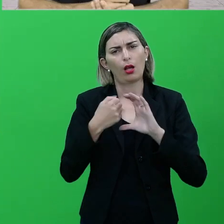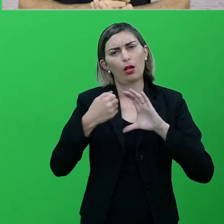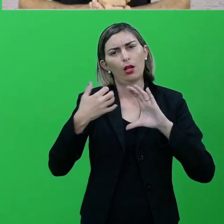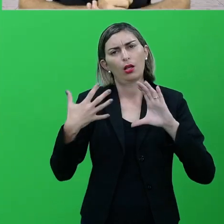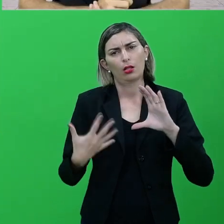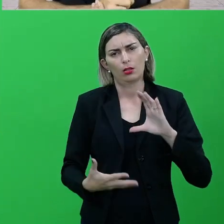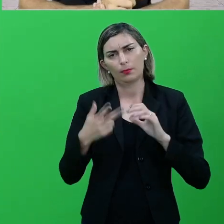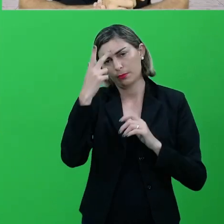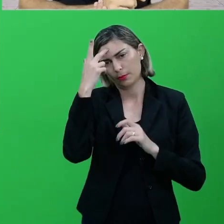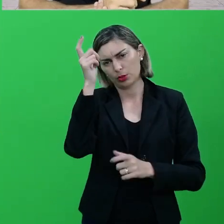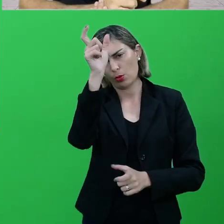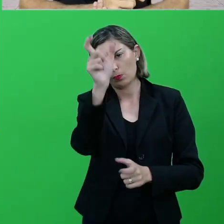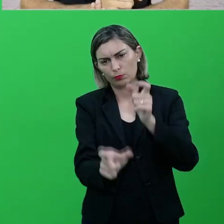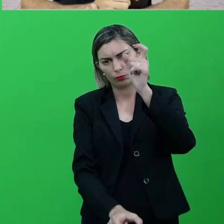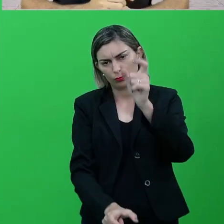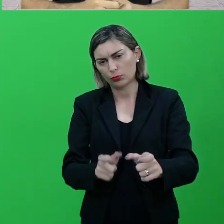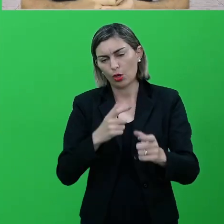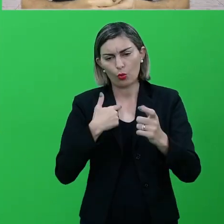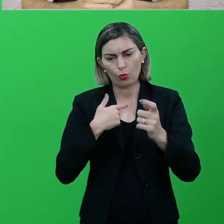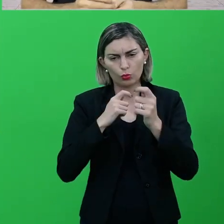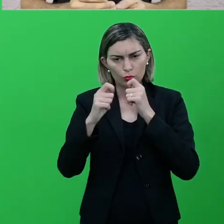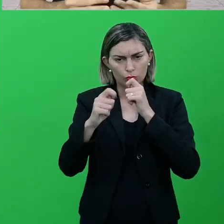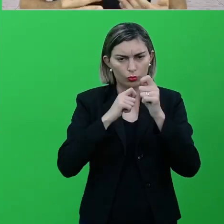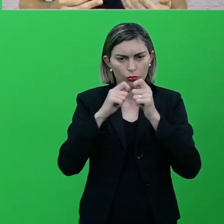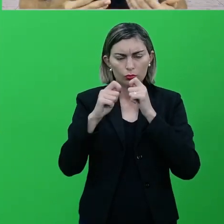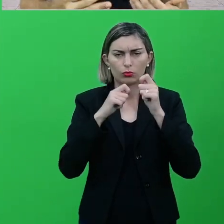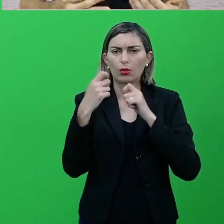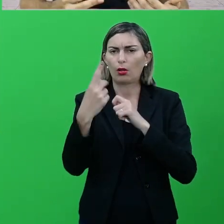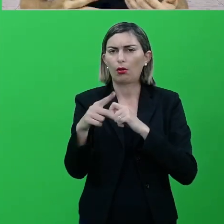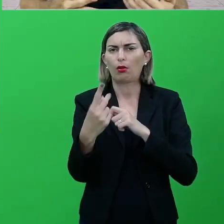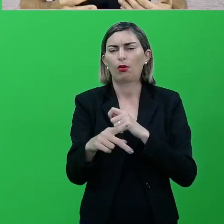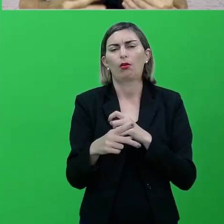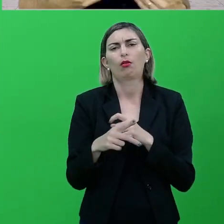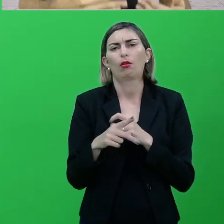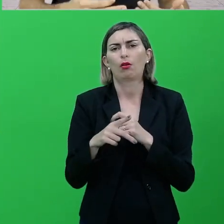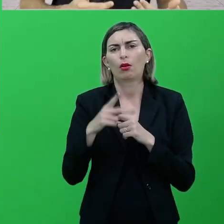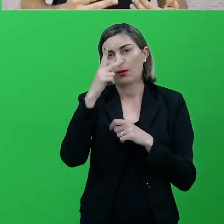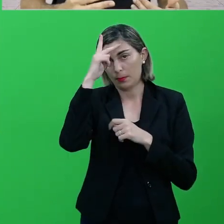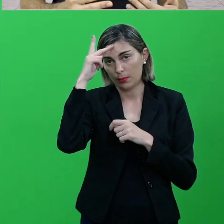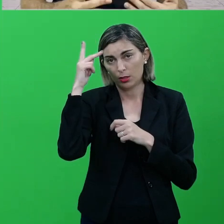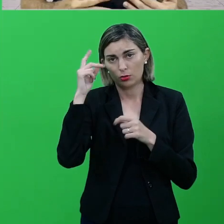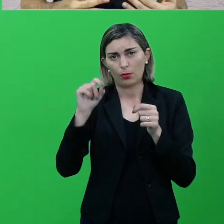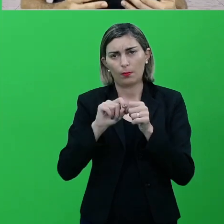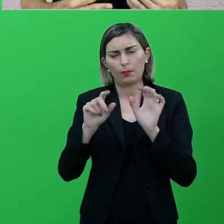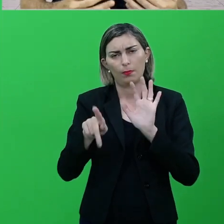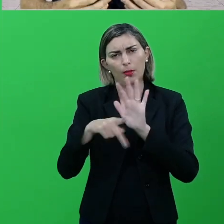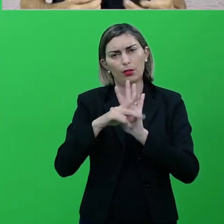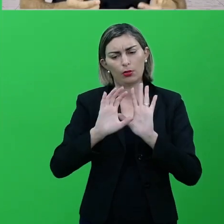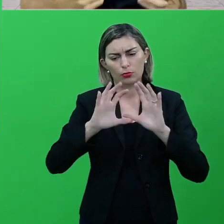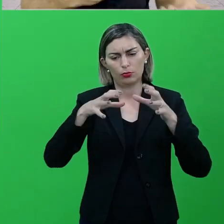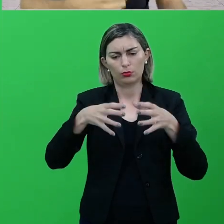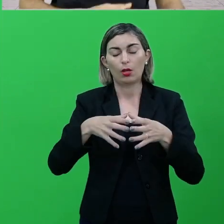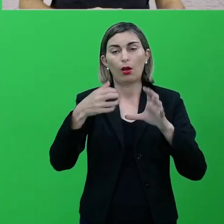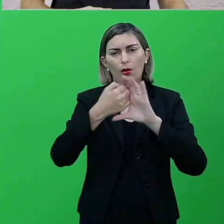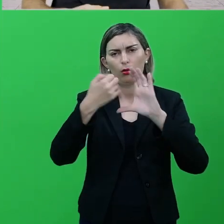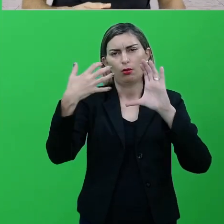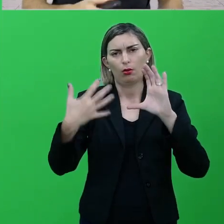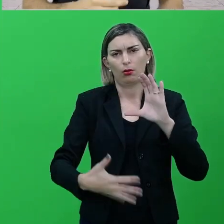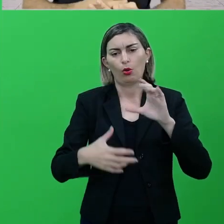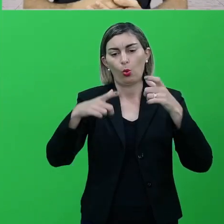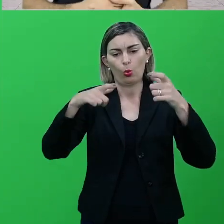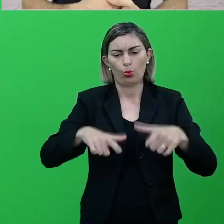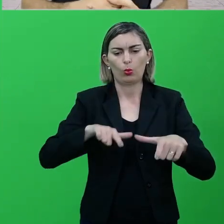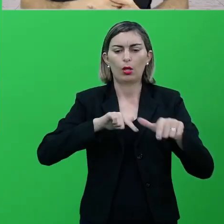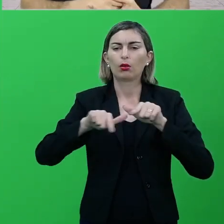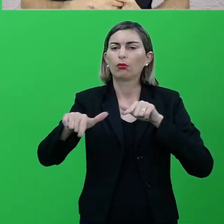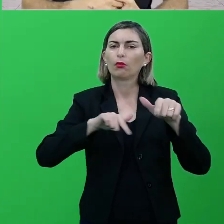das pessoas entrevistadas, tá? No caso de pessoas que façam parte da organização, as características do seu local de